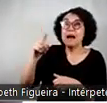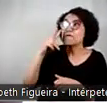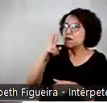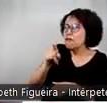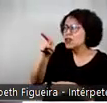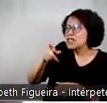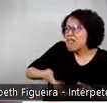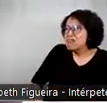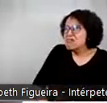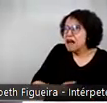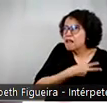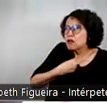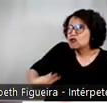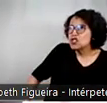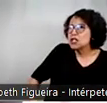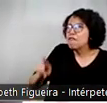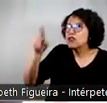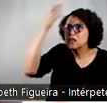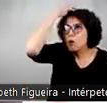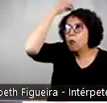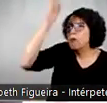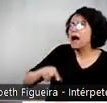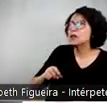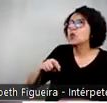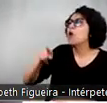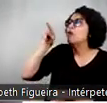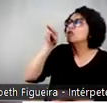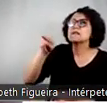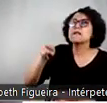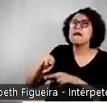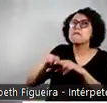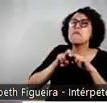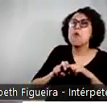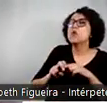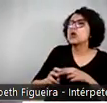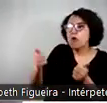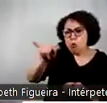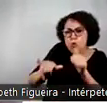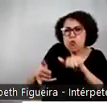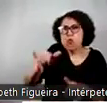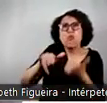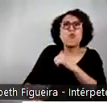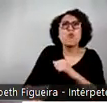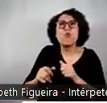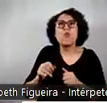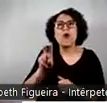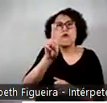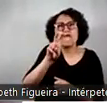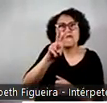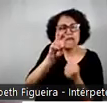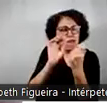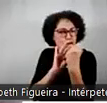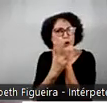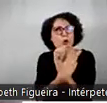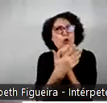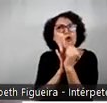ódio, por conta dessa relação, né, entre o Covid e estar